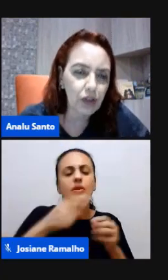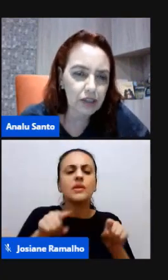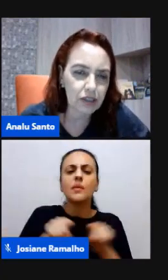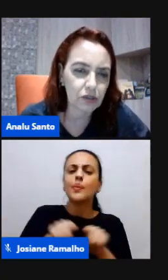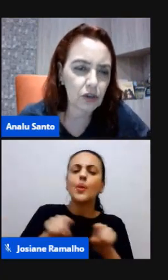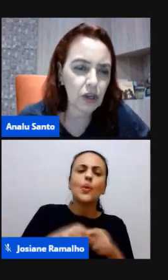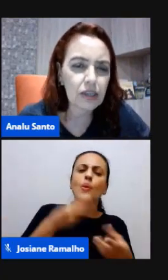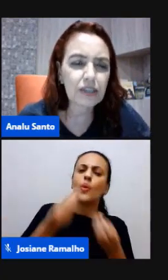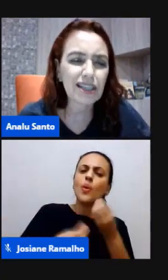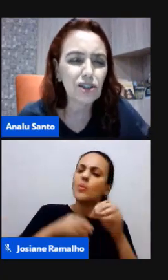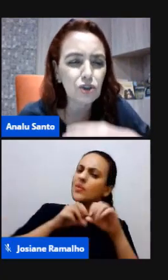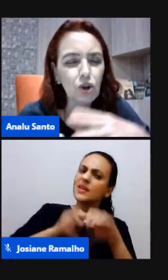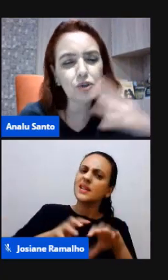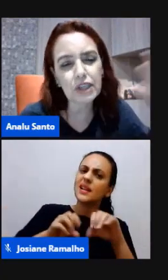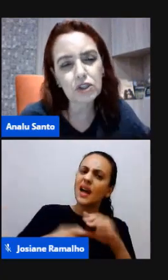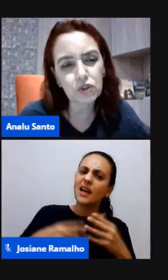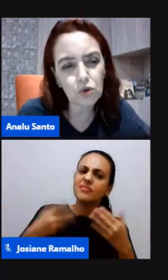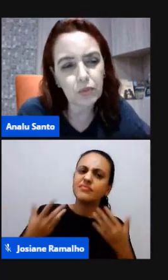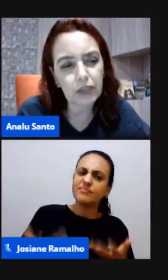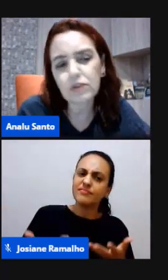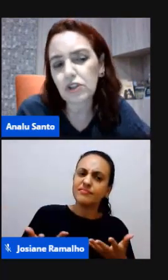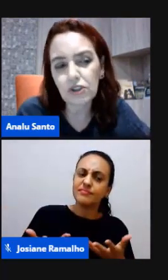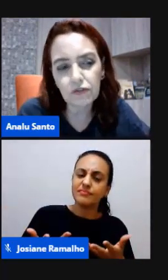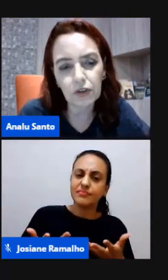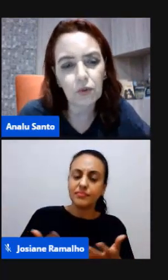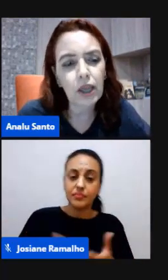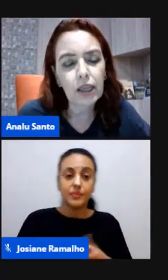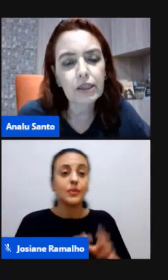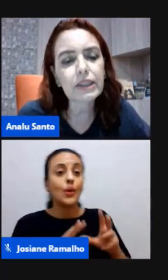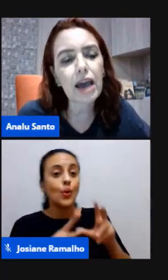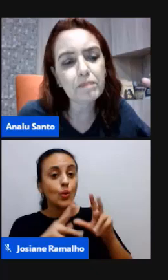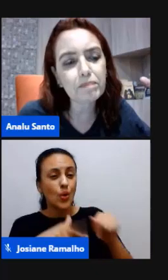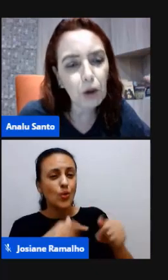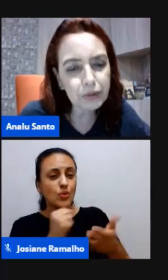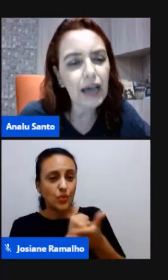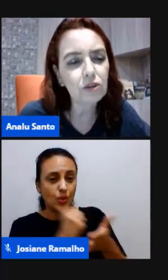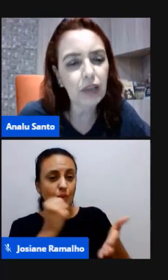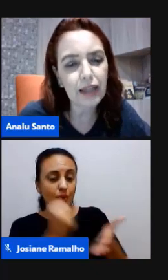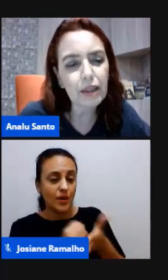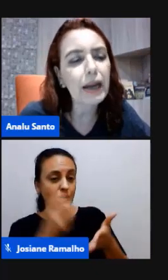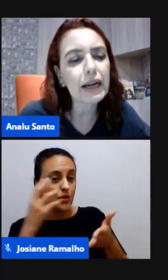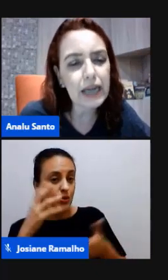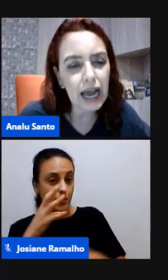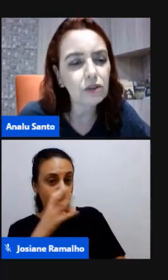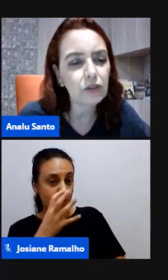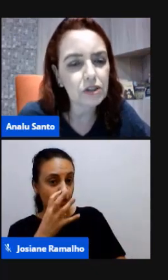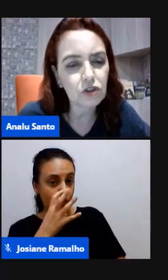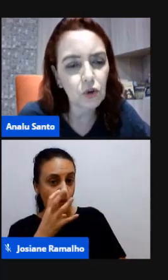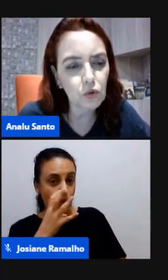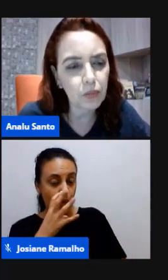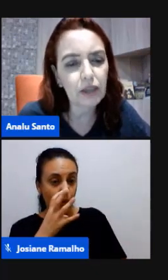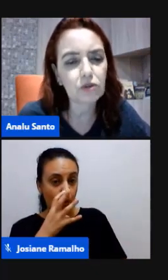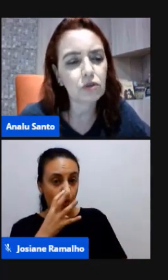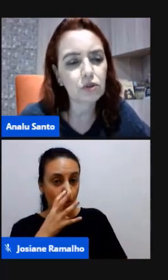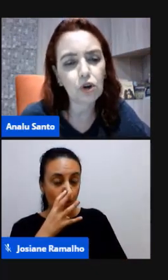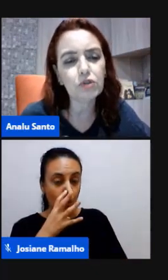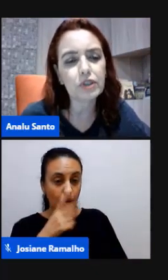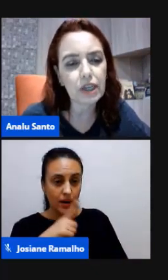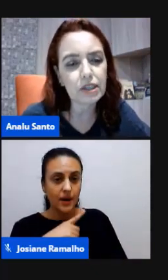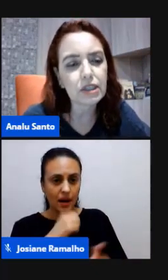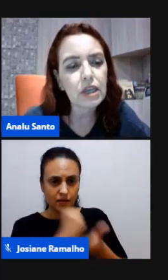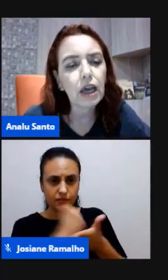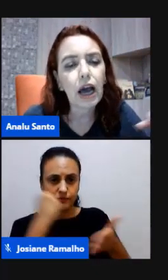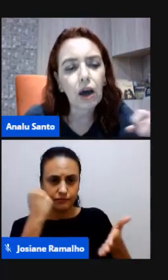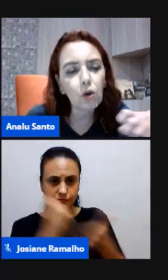que a gente faz isso? De todos esses documentos, a gente viu que está pautado lá, está marcado nesses documentos, em